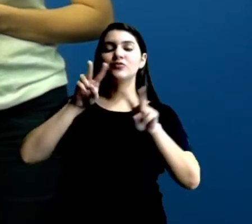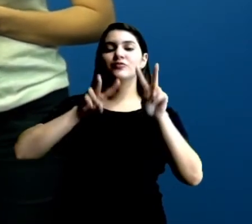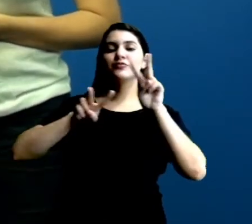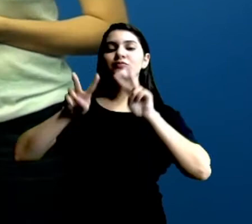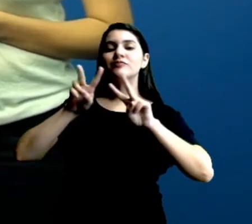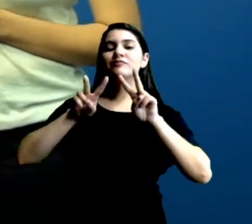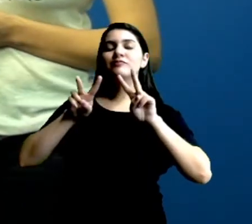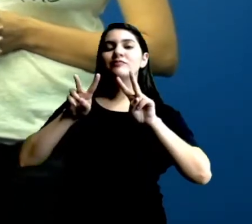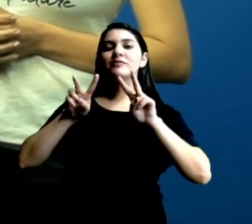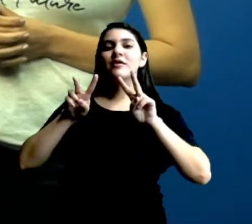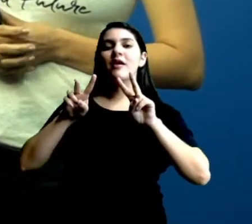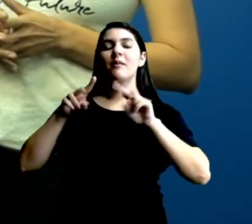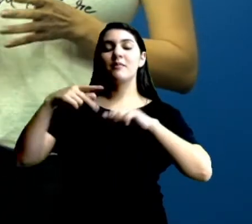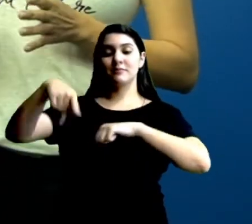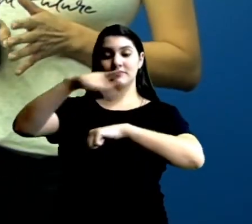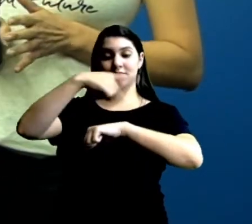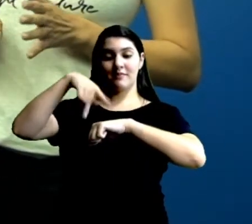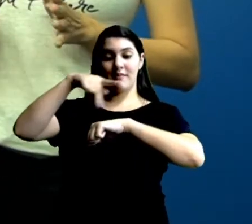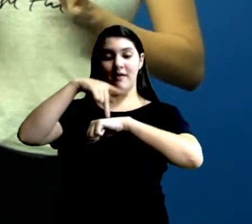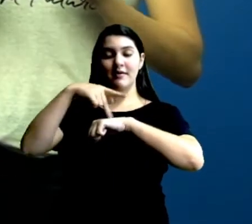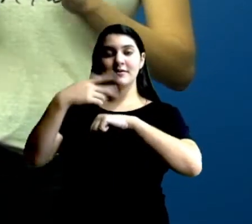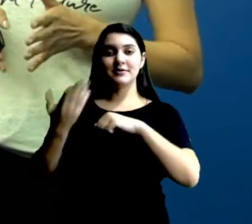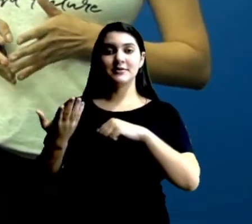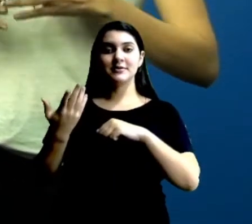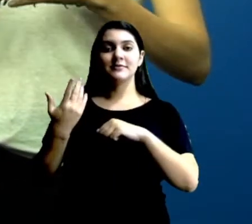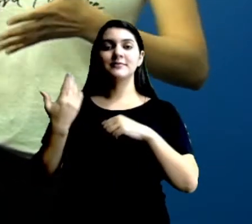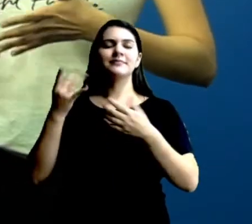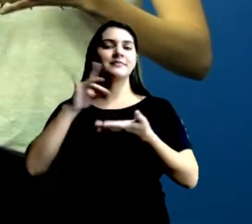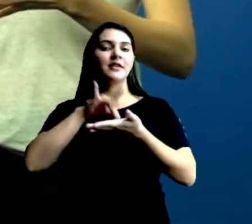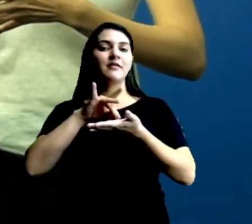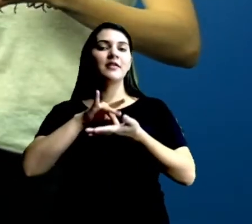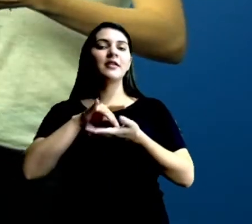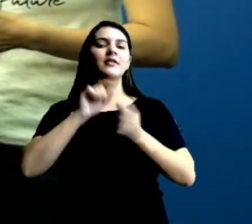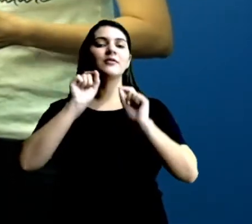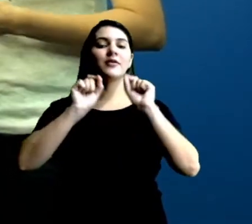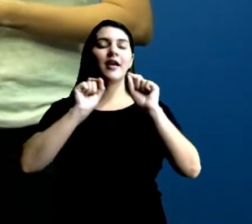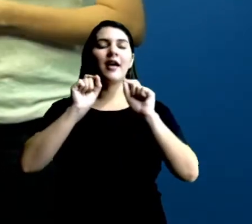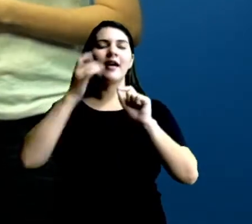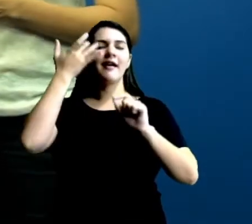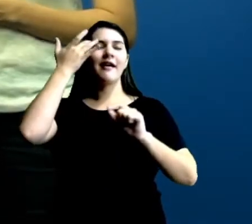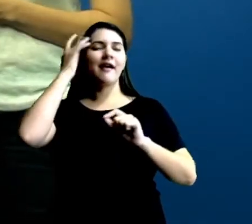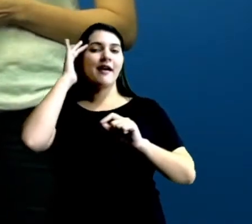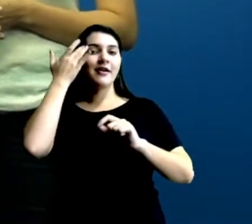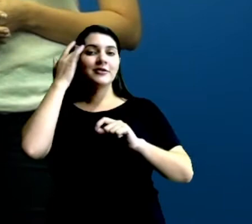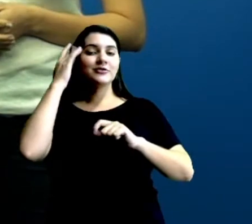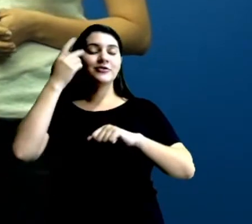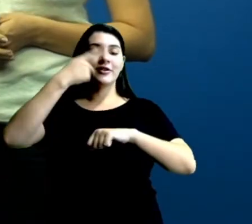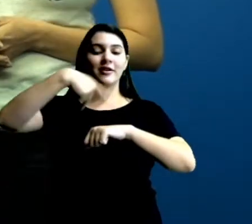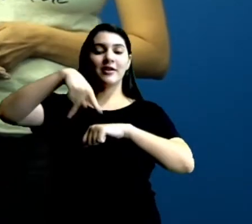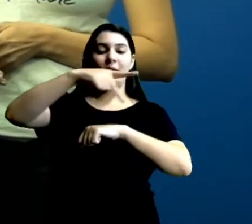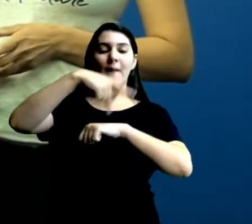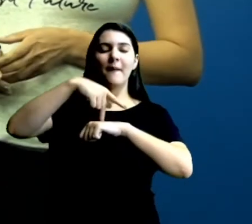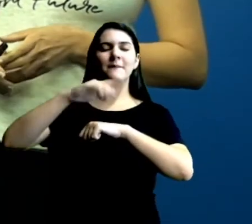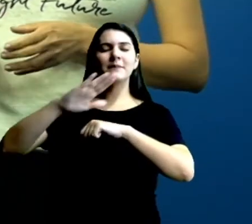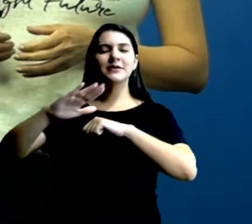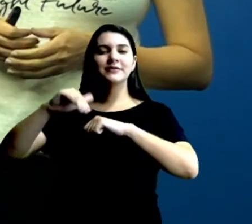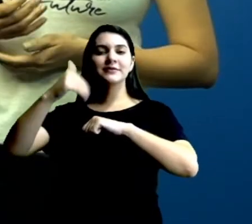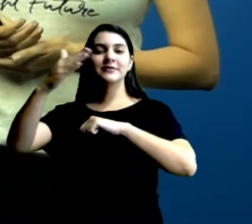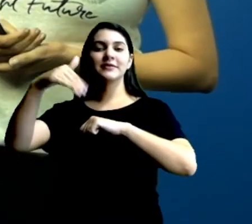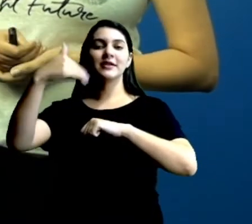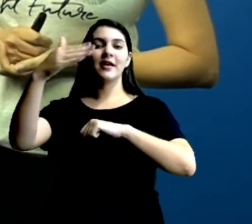esse país, né? Que na verdade a gente acha que é um país, porém, mais na frente a gente vai ver que não